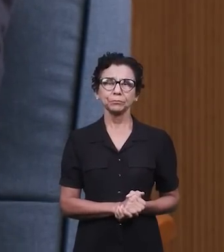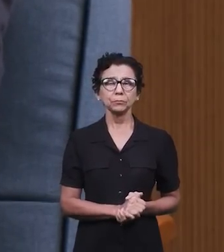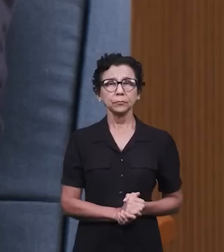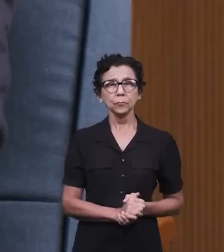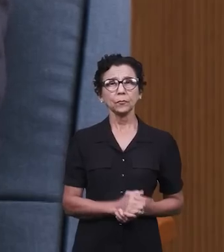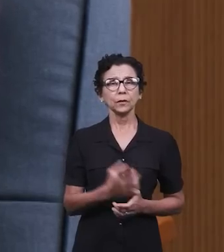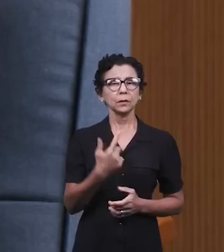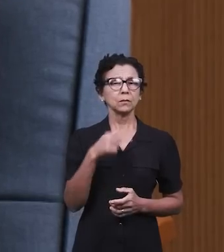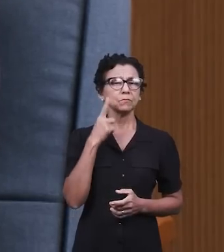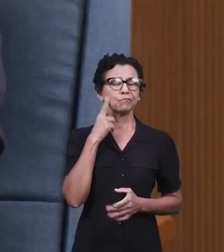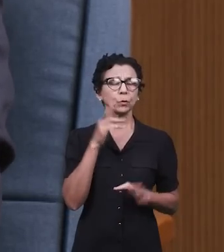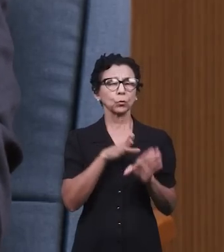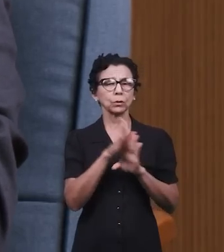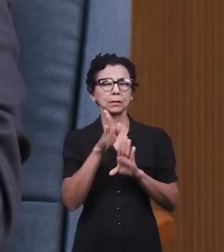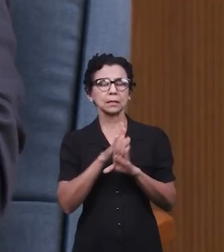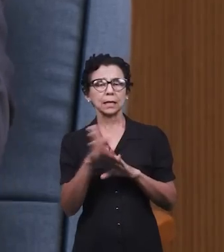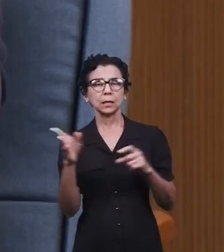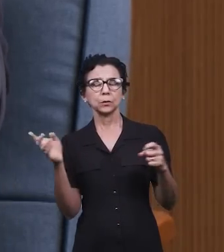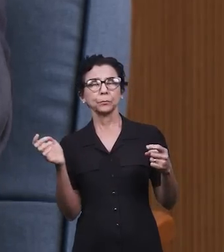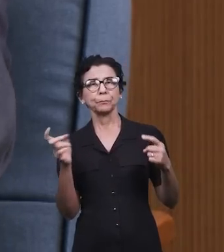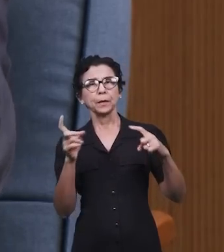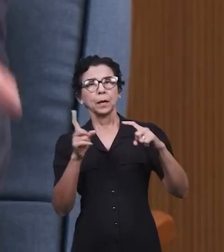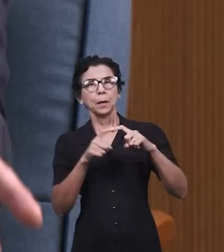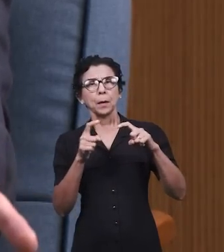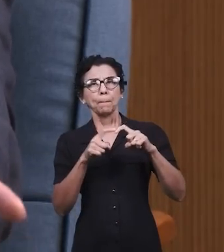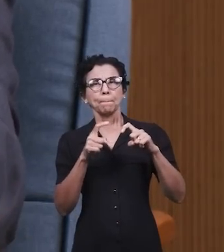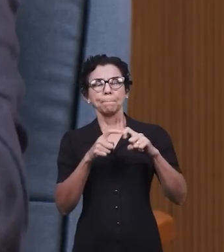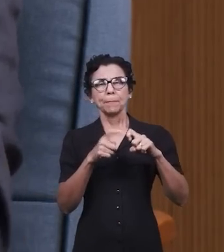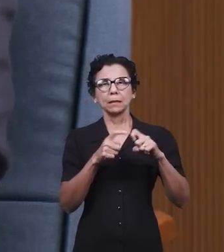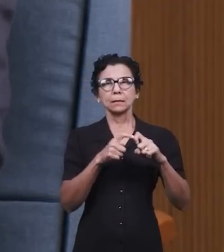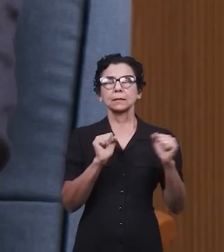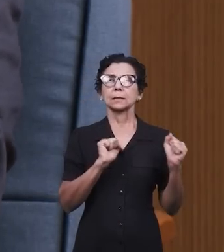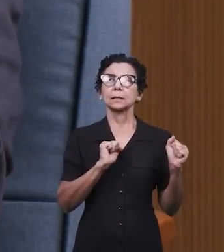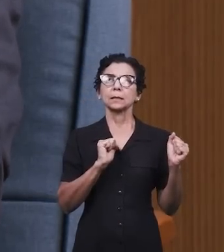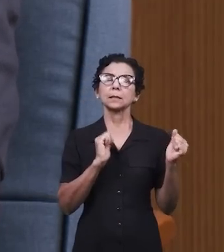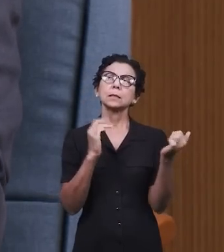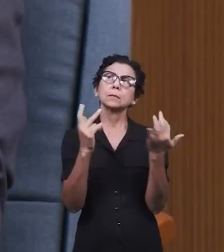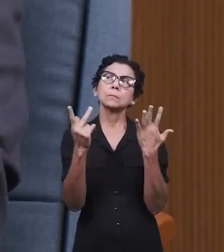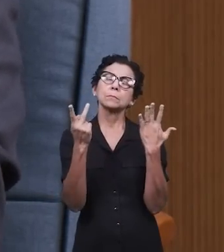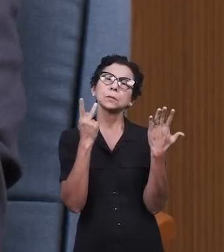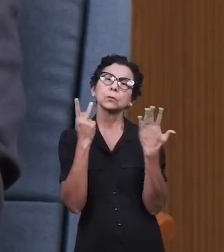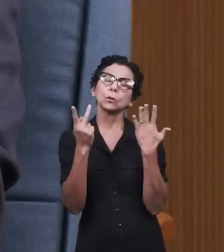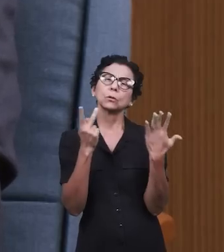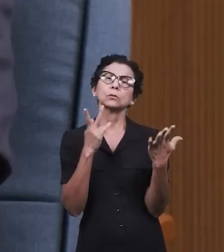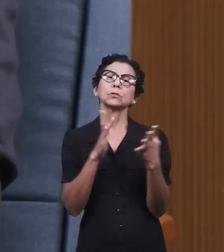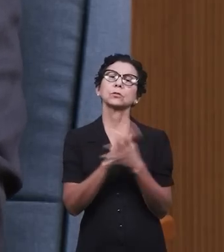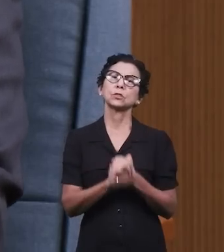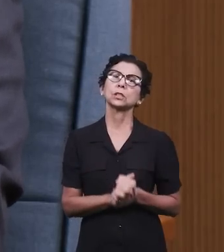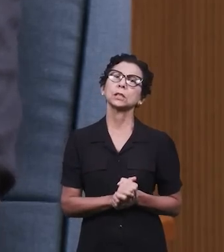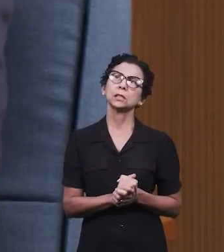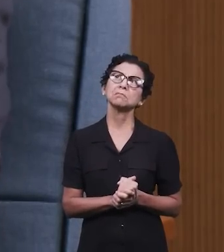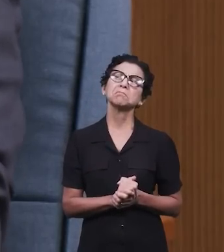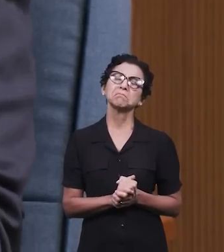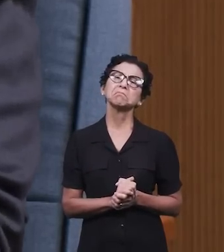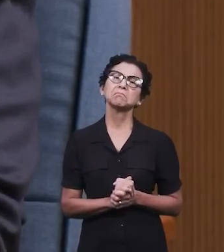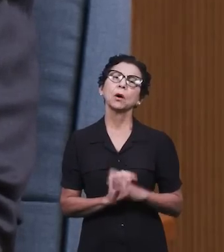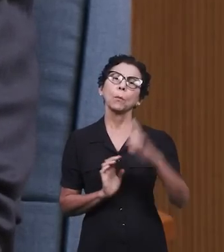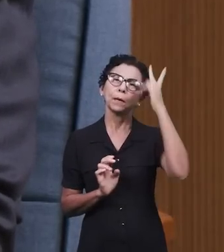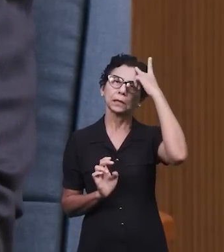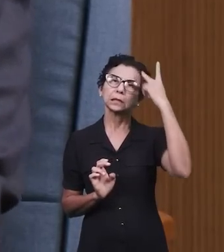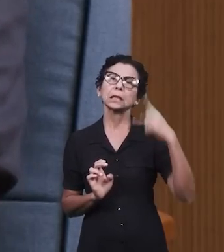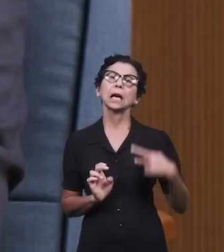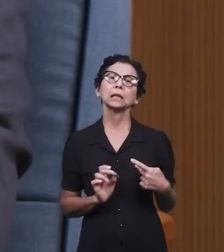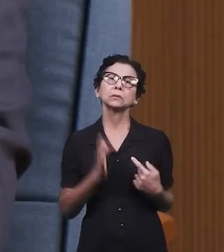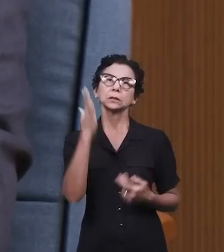Conselhos, a medicina, a psicologia, as invenções, O homem pode muita